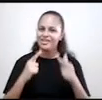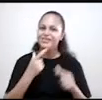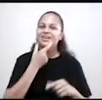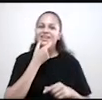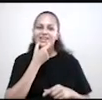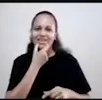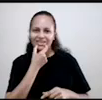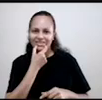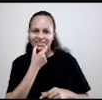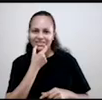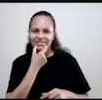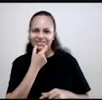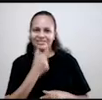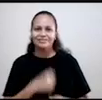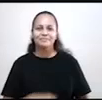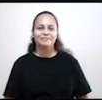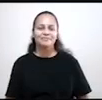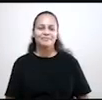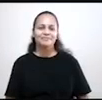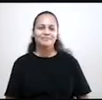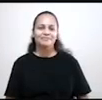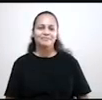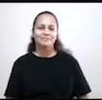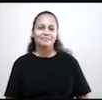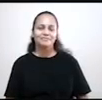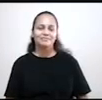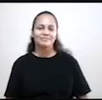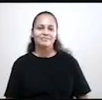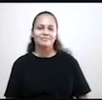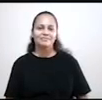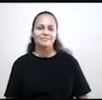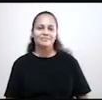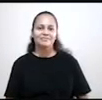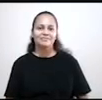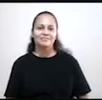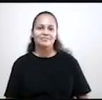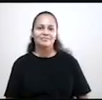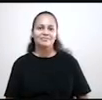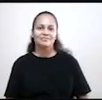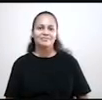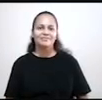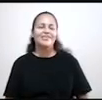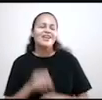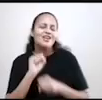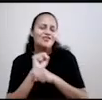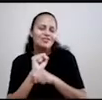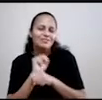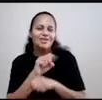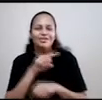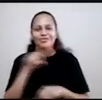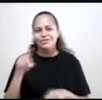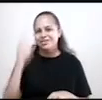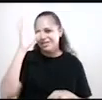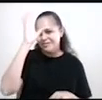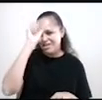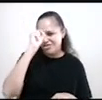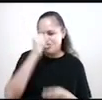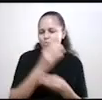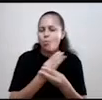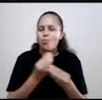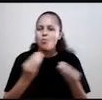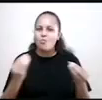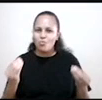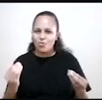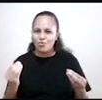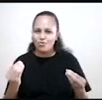inglesa. I hope you have learned lots of things as well as enjoyed. Eu espero que vocês tenham aprendido de